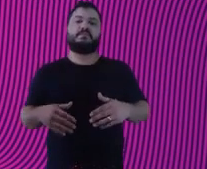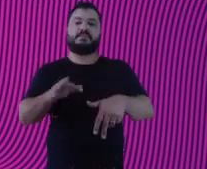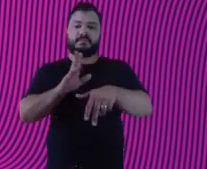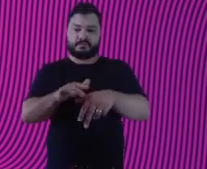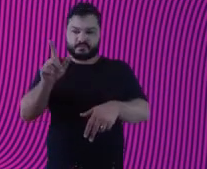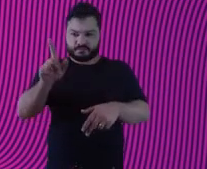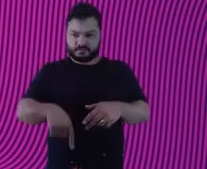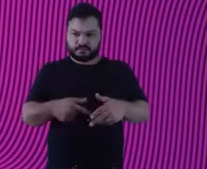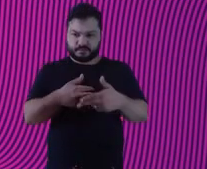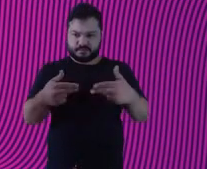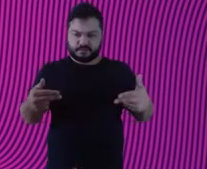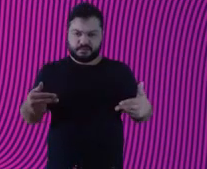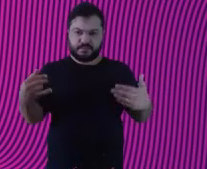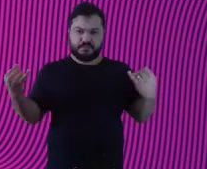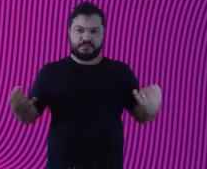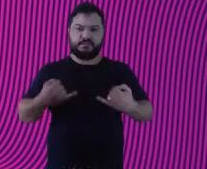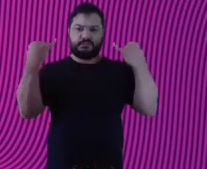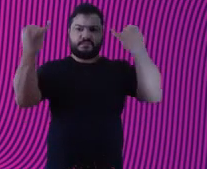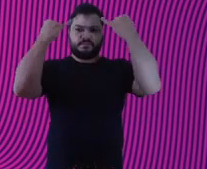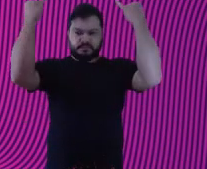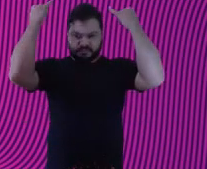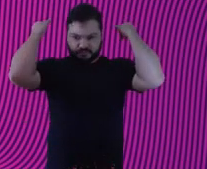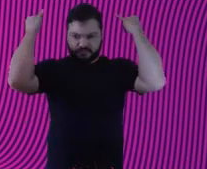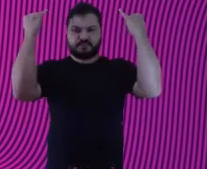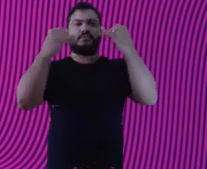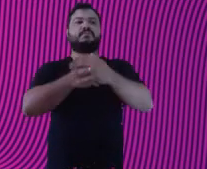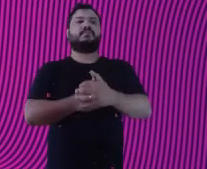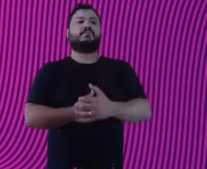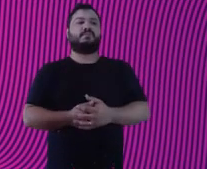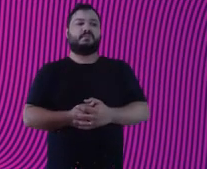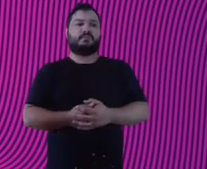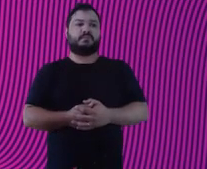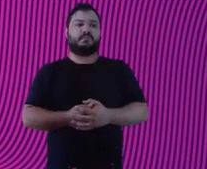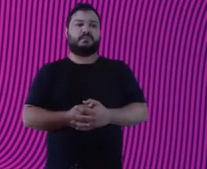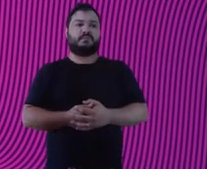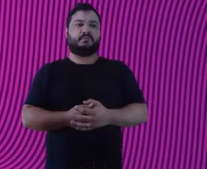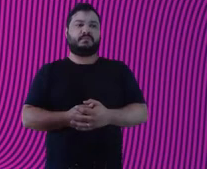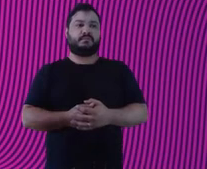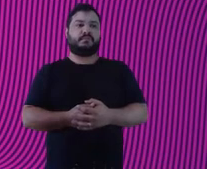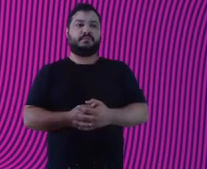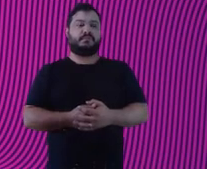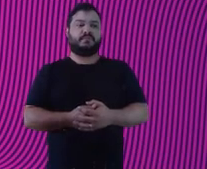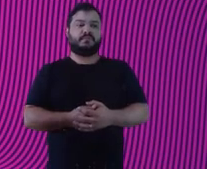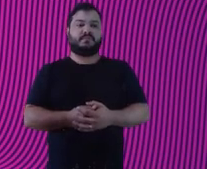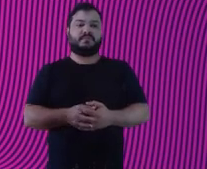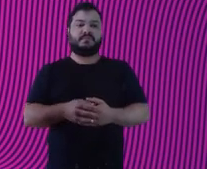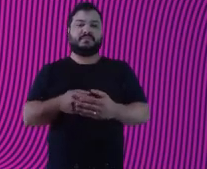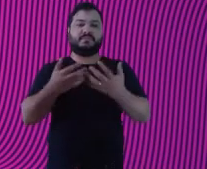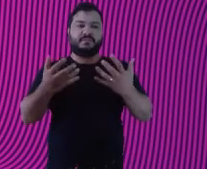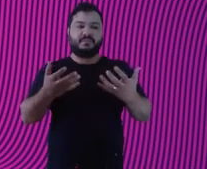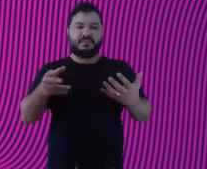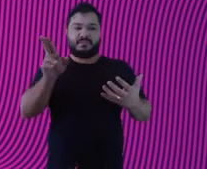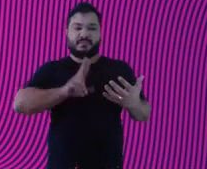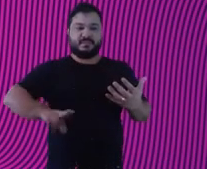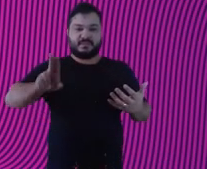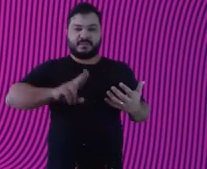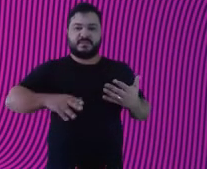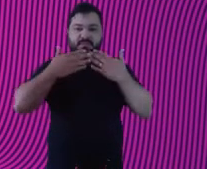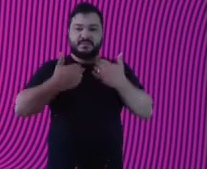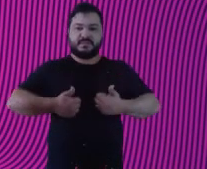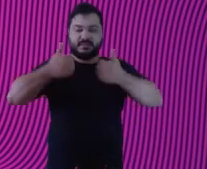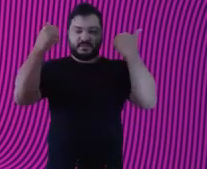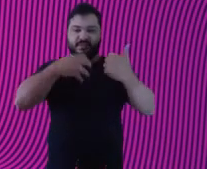ponto importantíssimo, a gente tem alternativas e a gente deve utilizar da melhor maneira